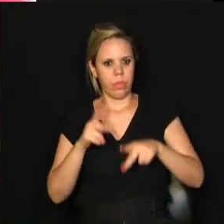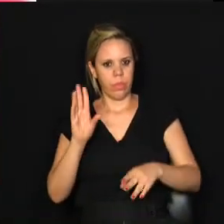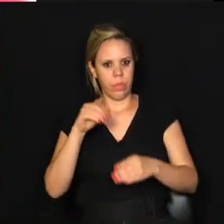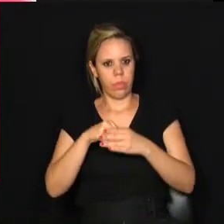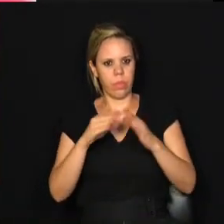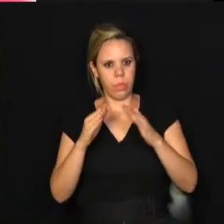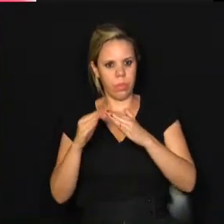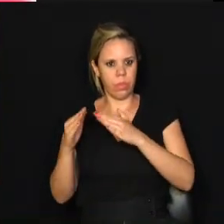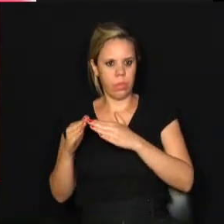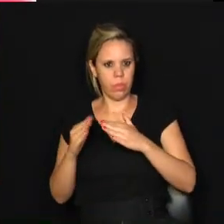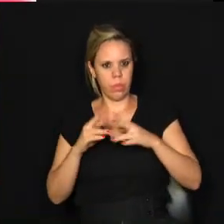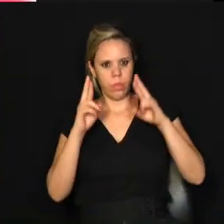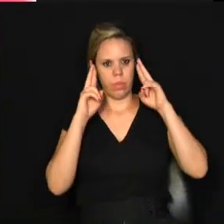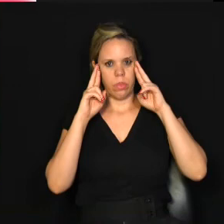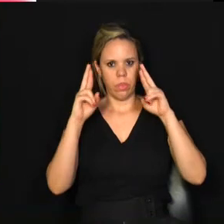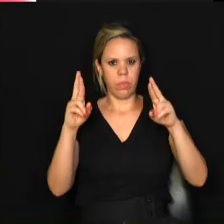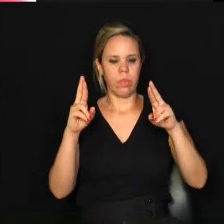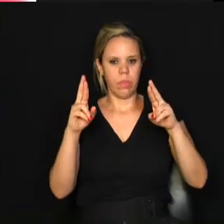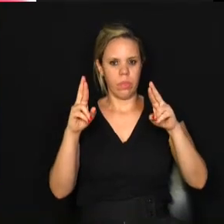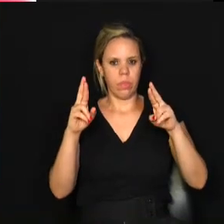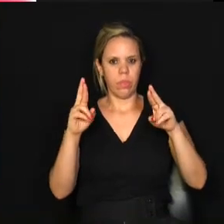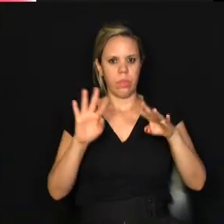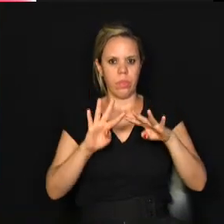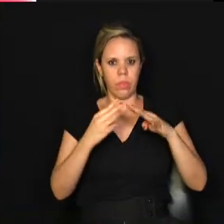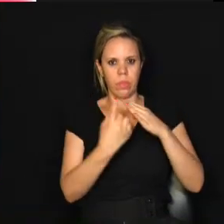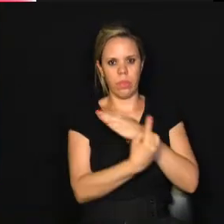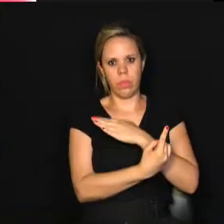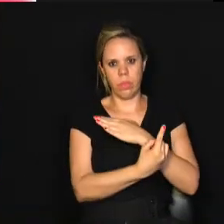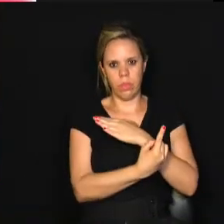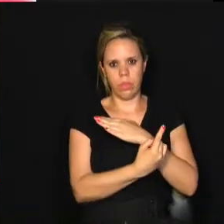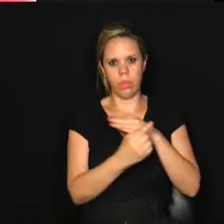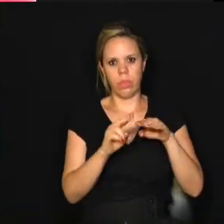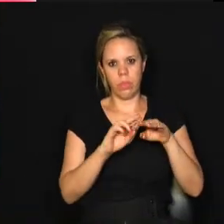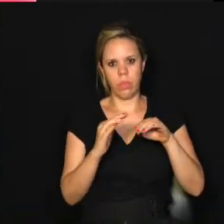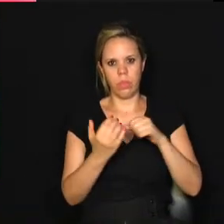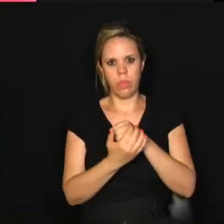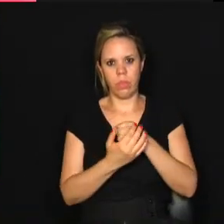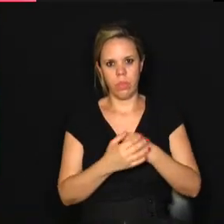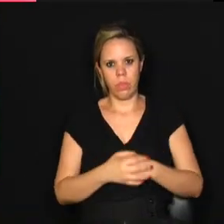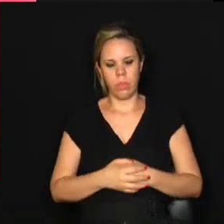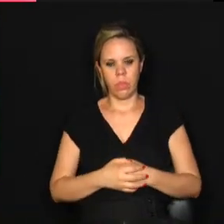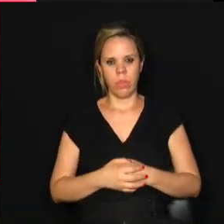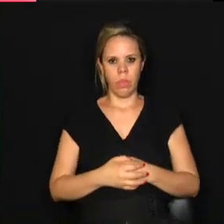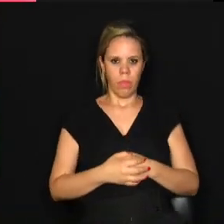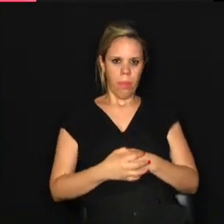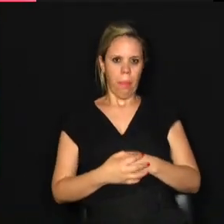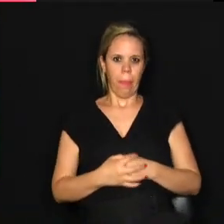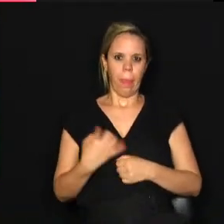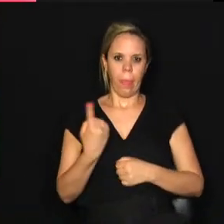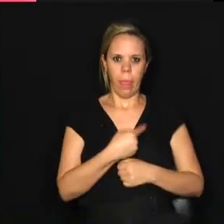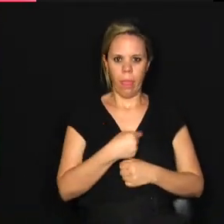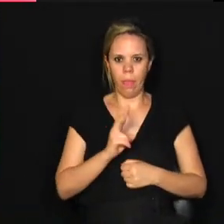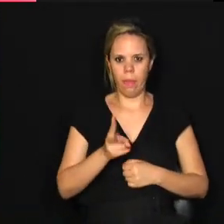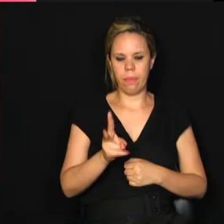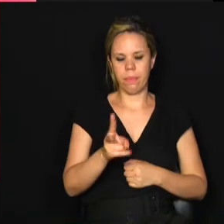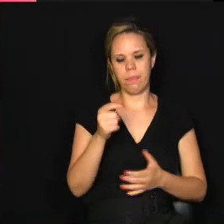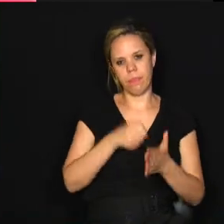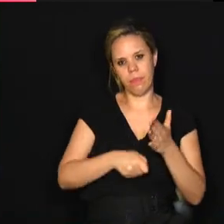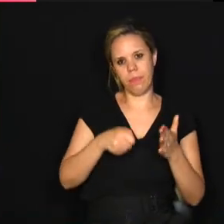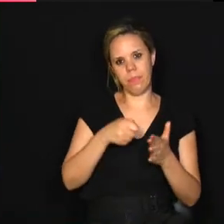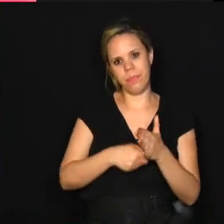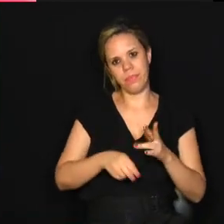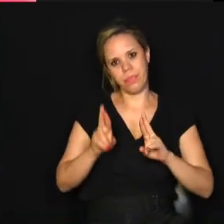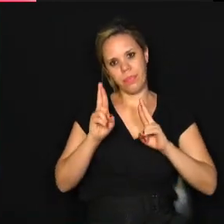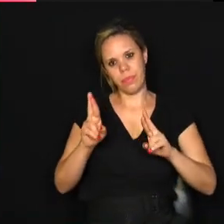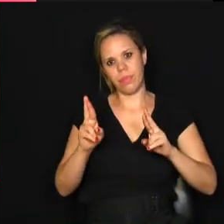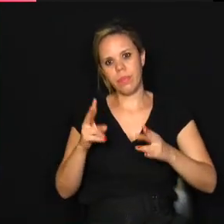casa, respeitando essa quarentena devido à Covid-19. Nós estamos aqui, vamos continuar lutando e esperamos